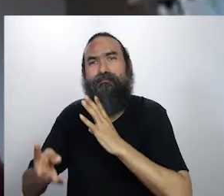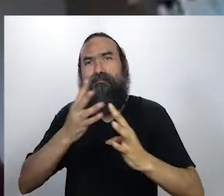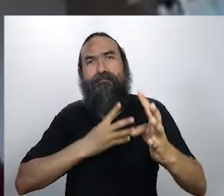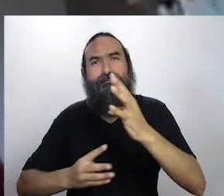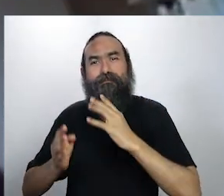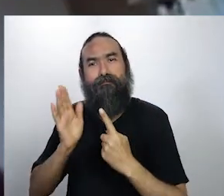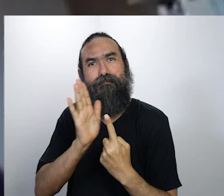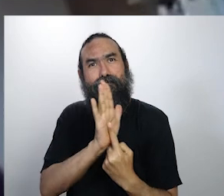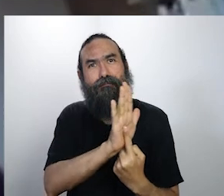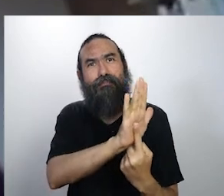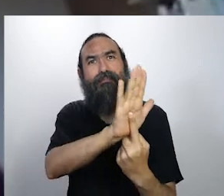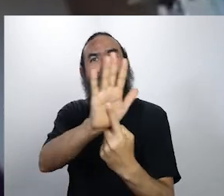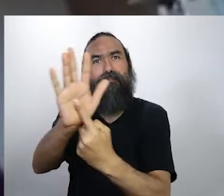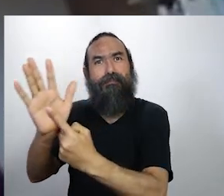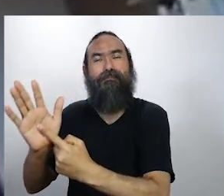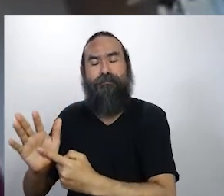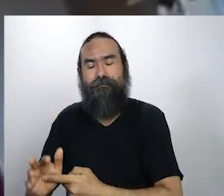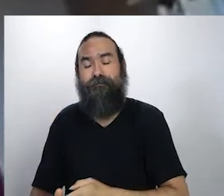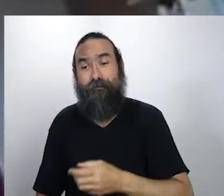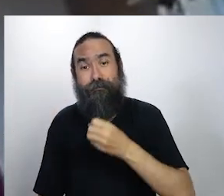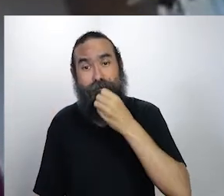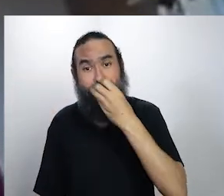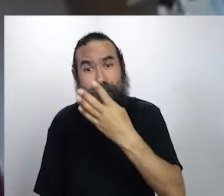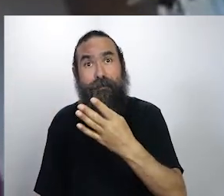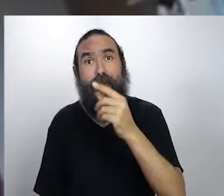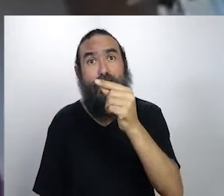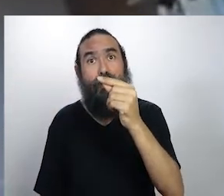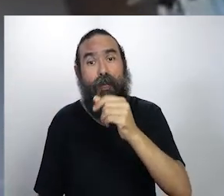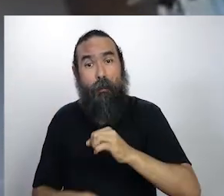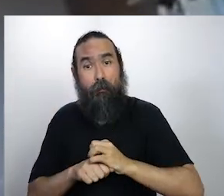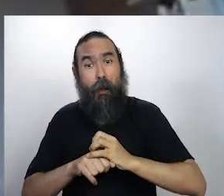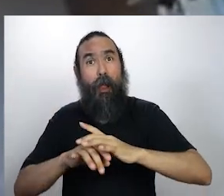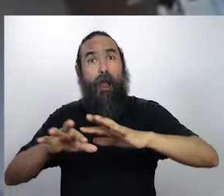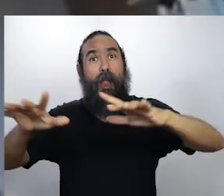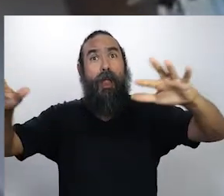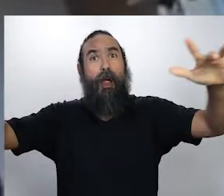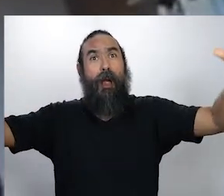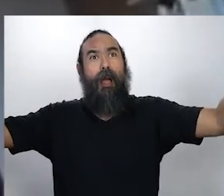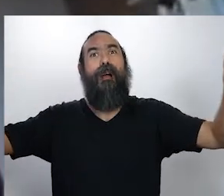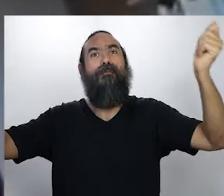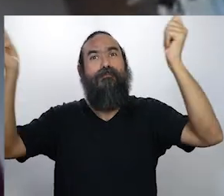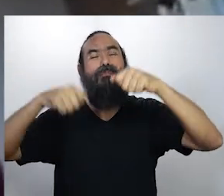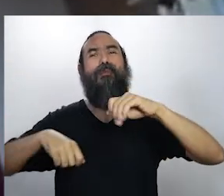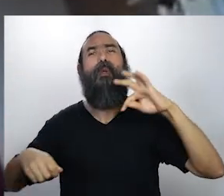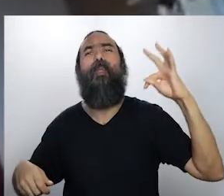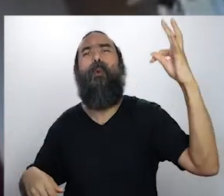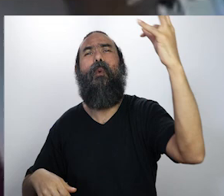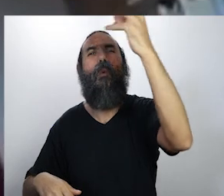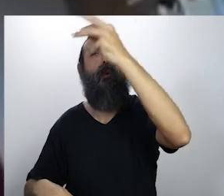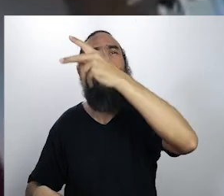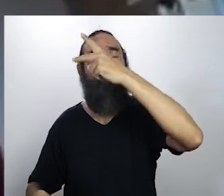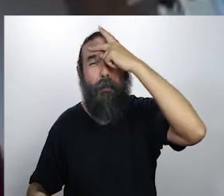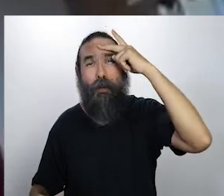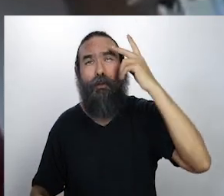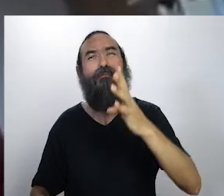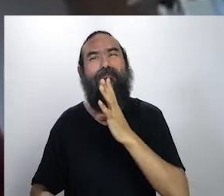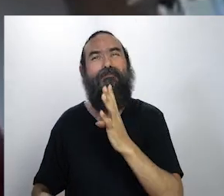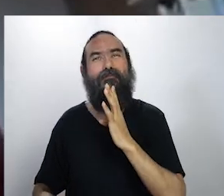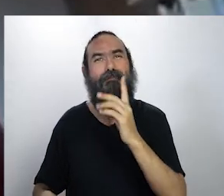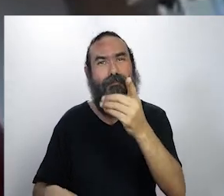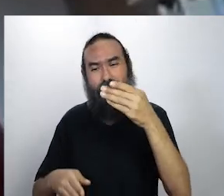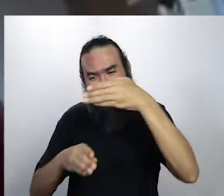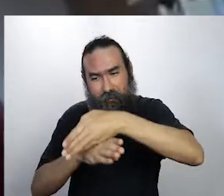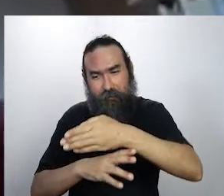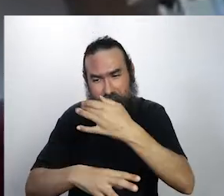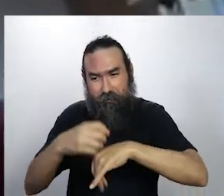hoje em dia todo mundo, quando você entra no Google para fazer uma pesquisa, a primeira coisa que bate ali é uma informação da Wikipédia, né? E é